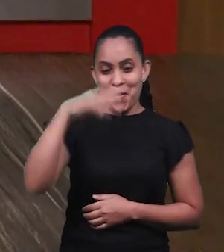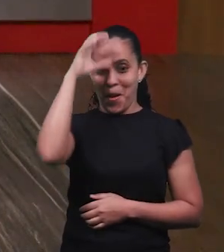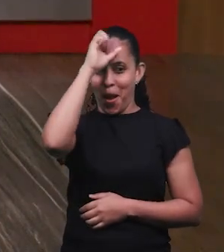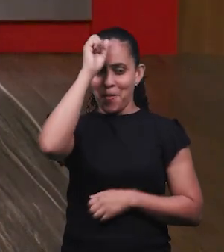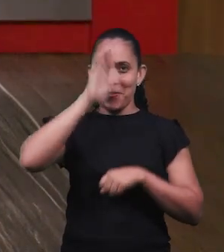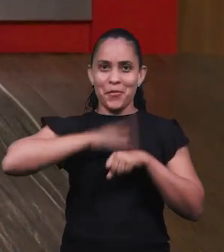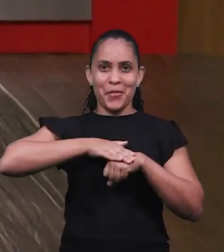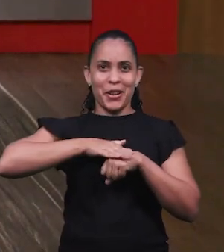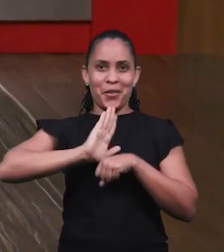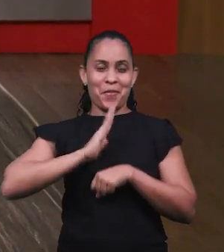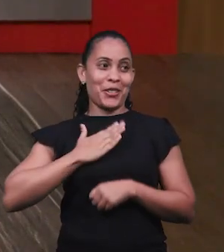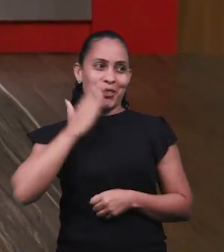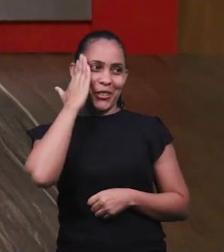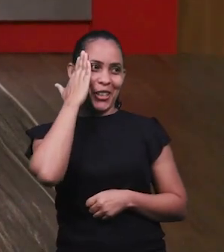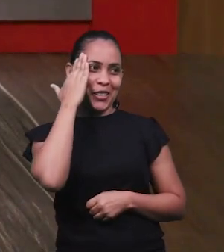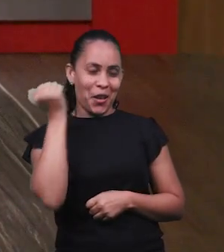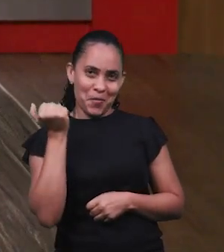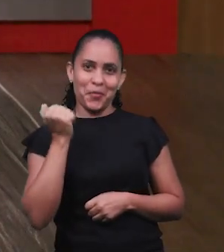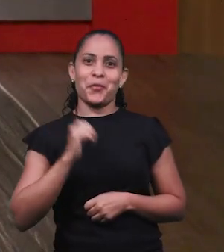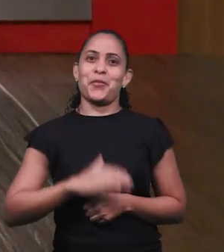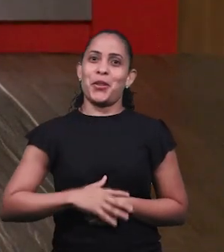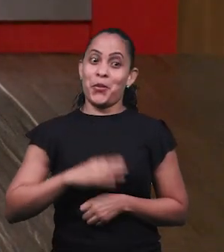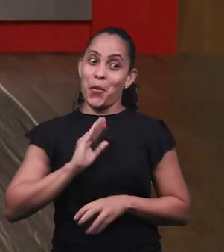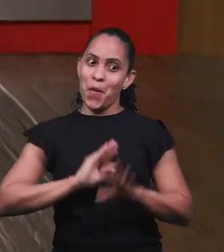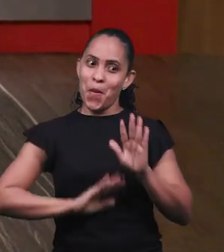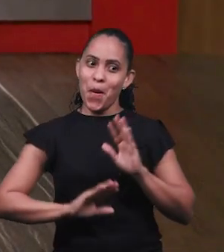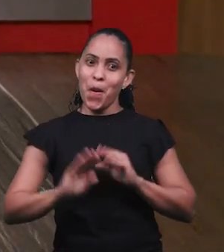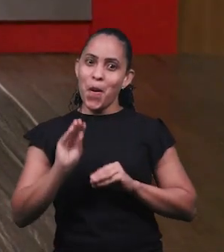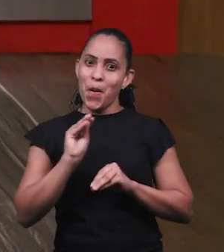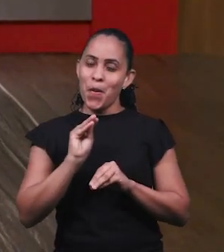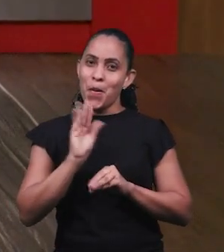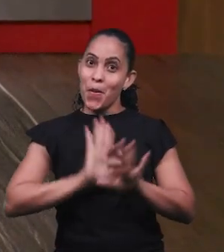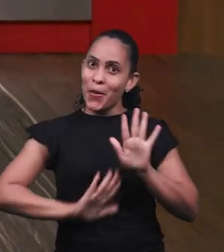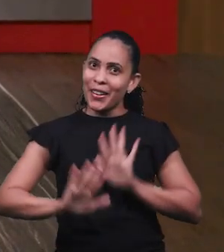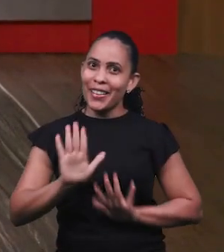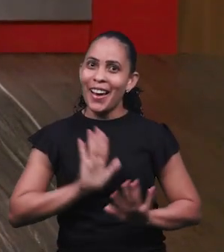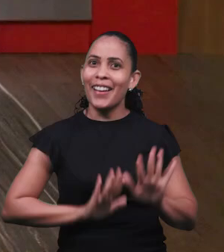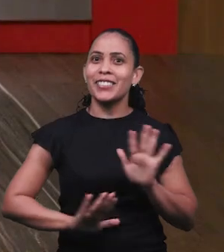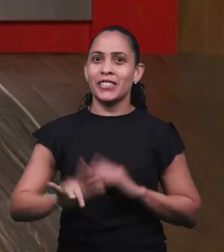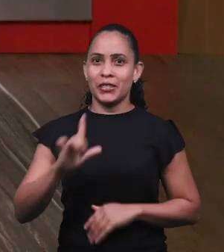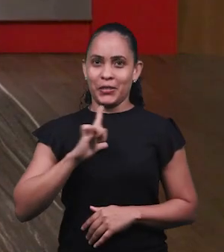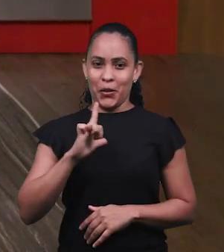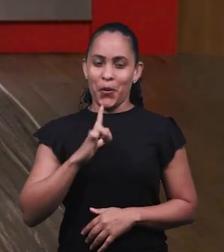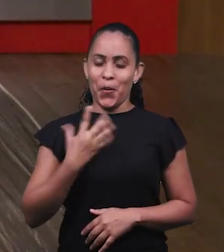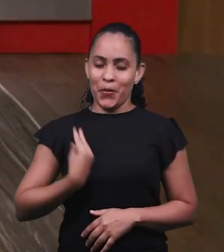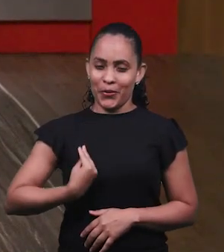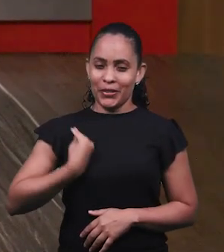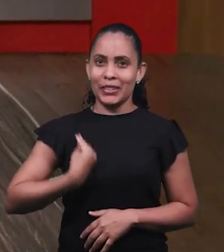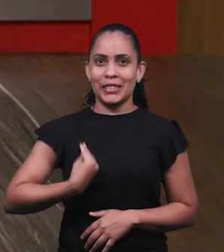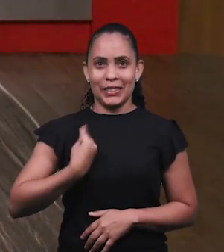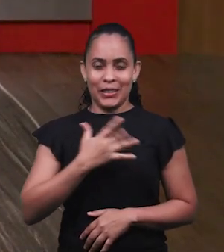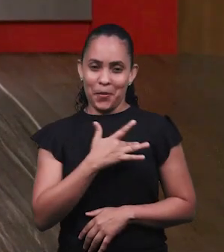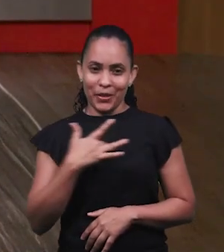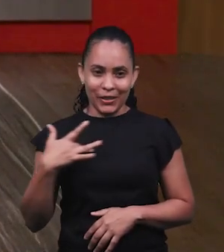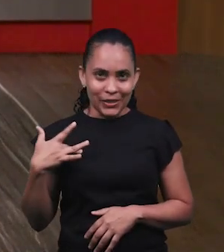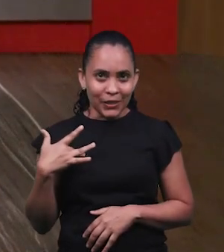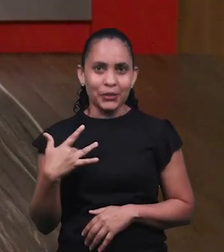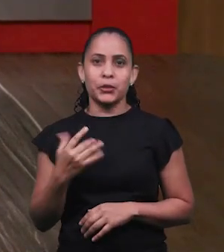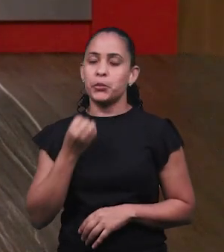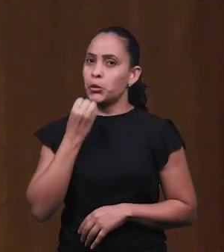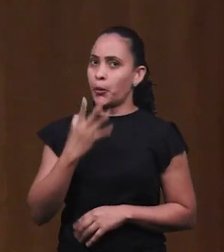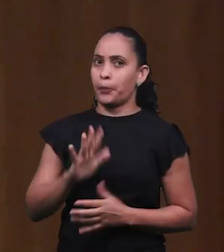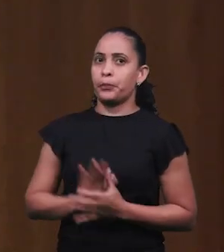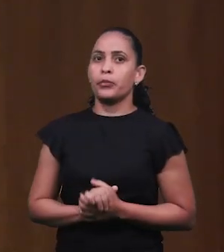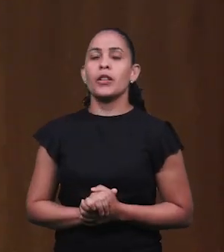né? Já estou sabendo mais um pouco e me cuidar melhor a respeito, cuidar melhor um pouco do rim, né? Mas foi muito bom.